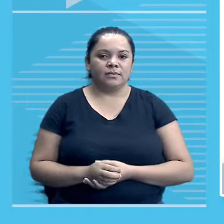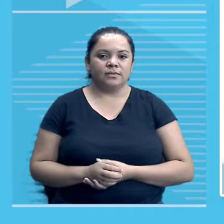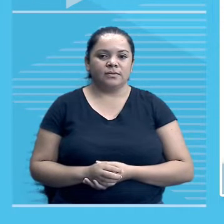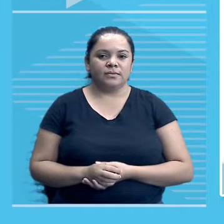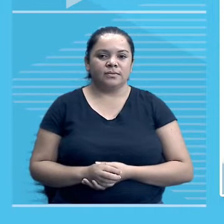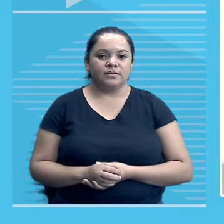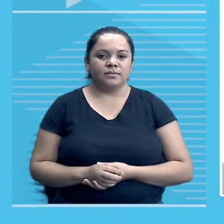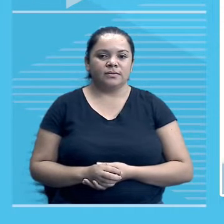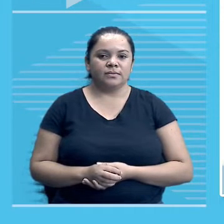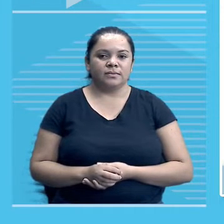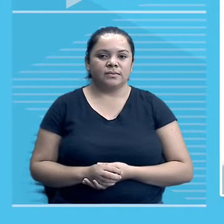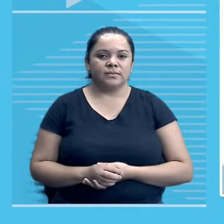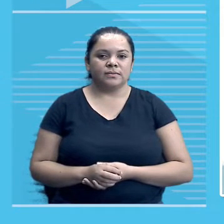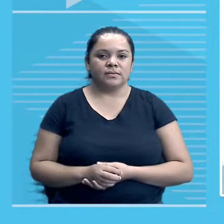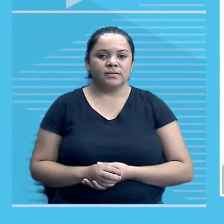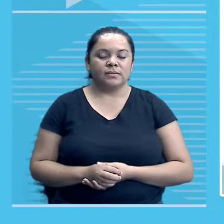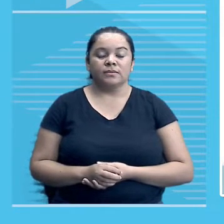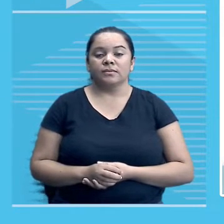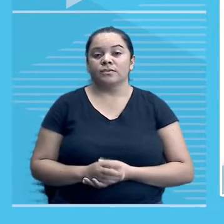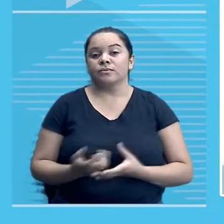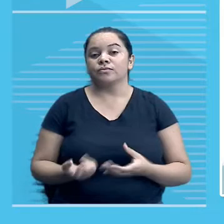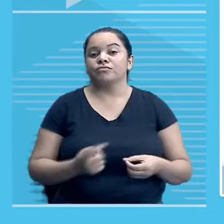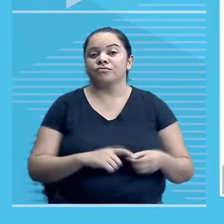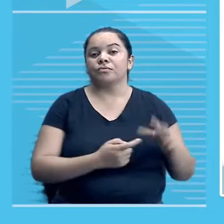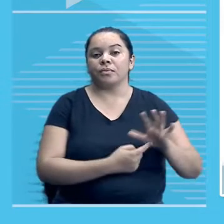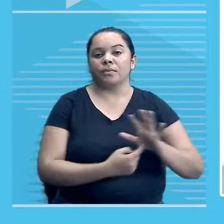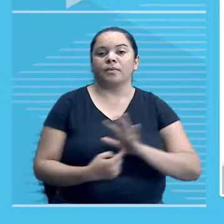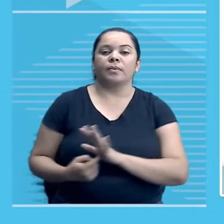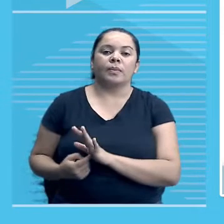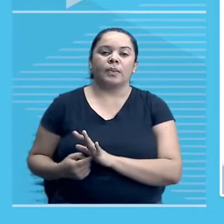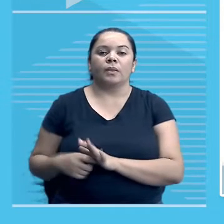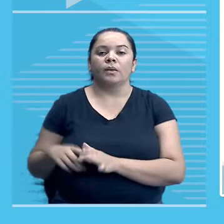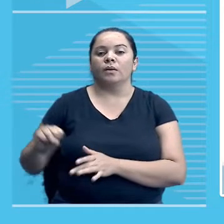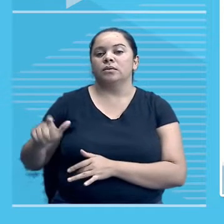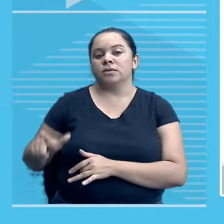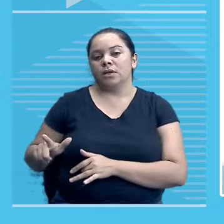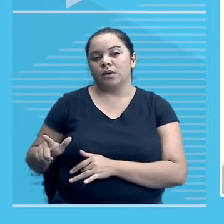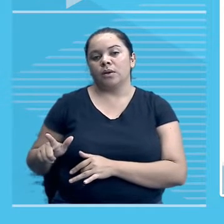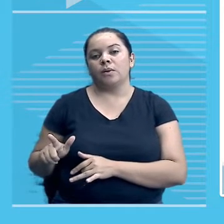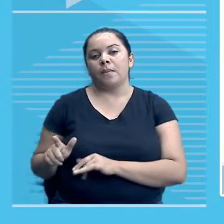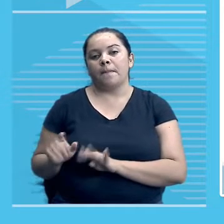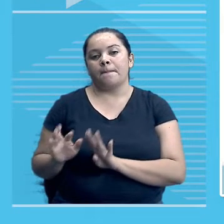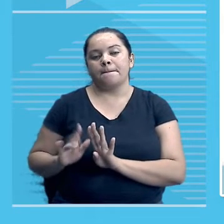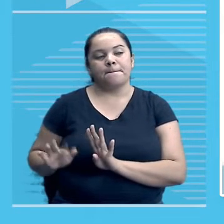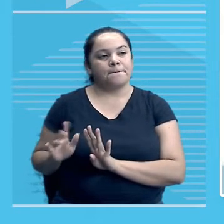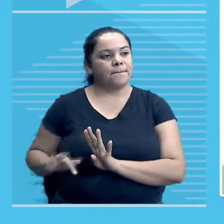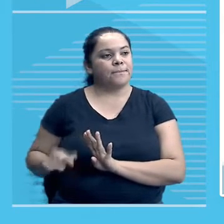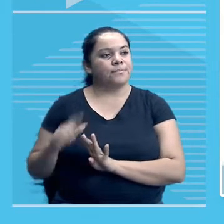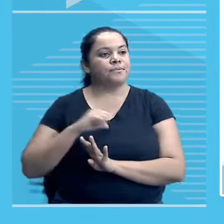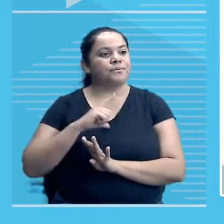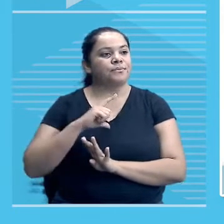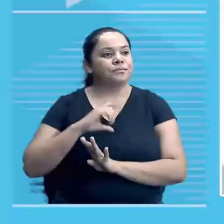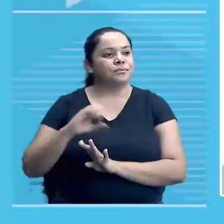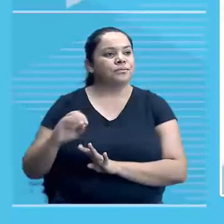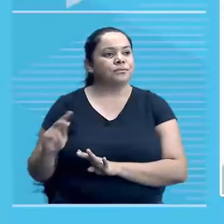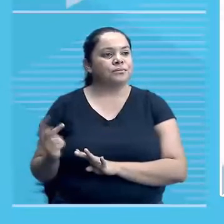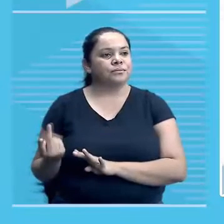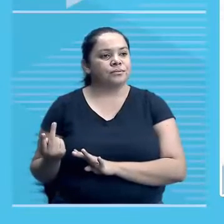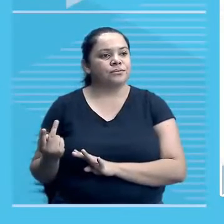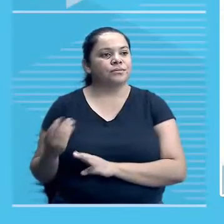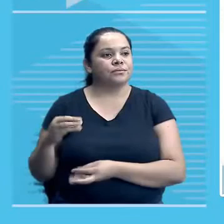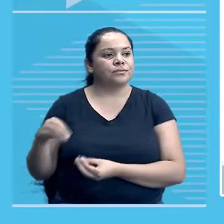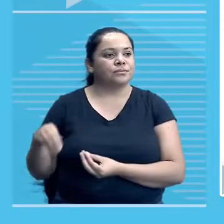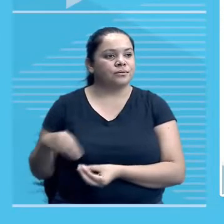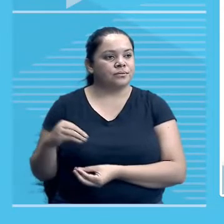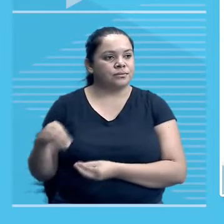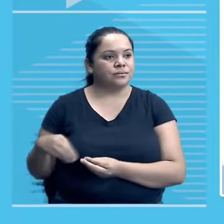Ok, voltamos, né? Mostrando aí que o sal básico ele tem hidroxila na sua composição. Muito bem.